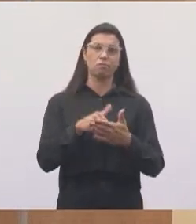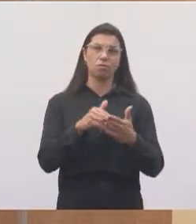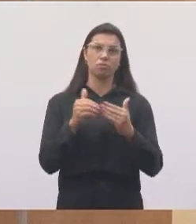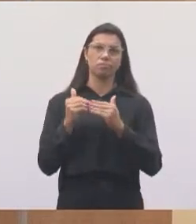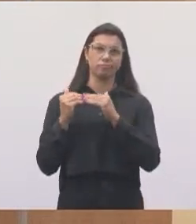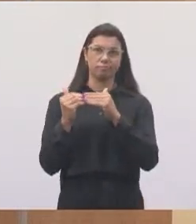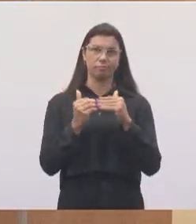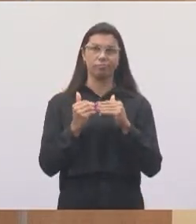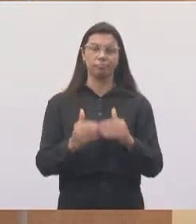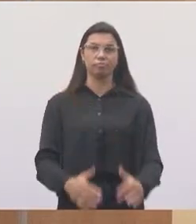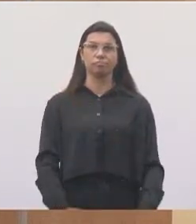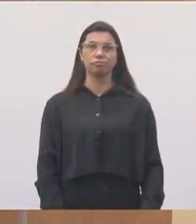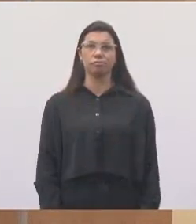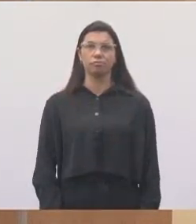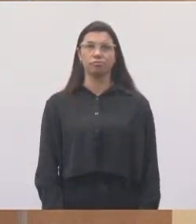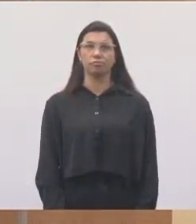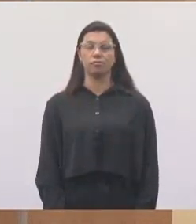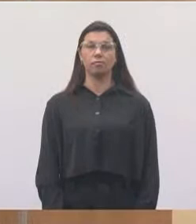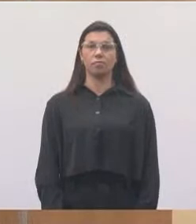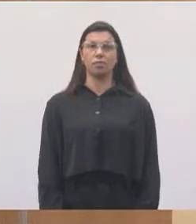favorável.